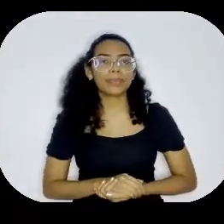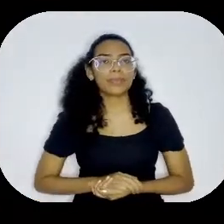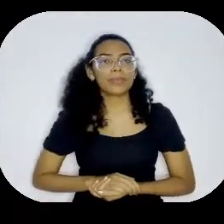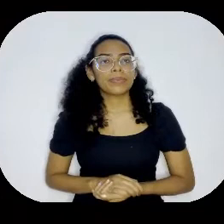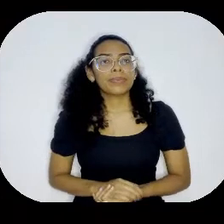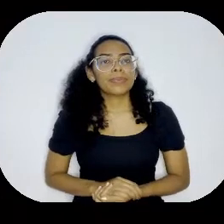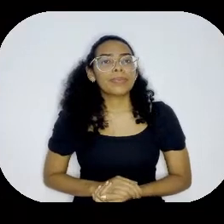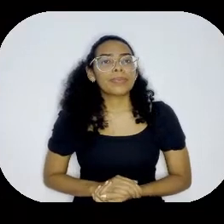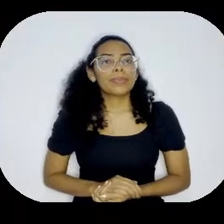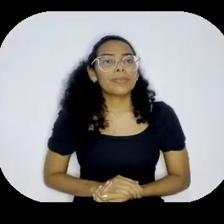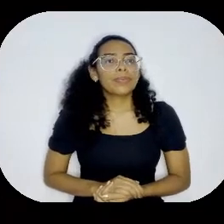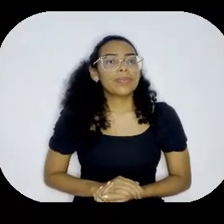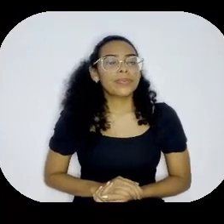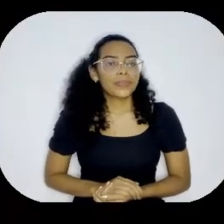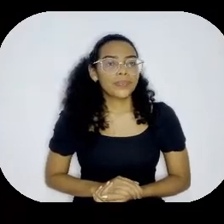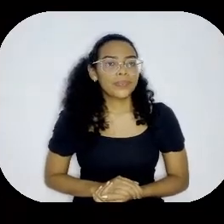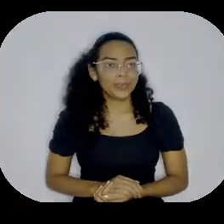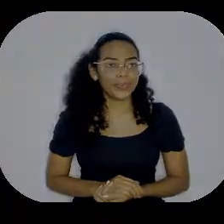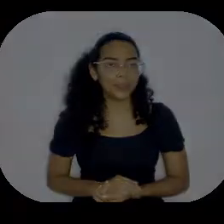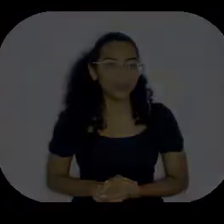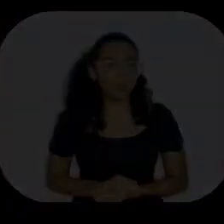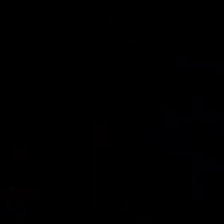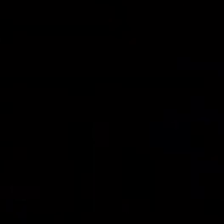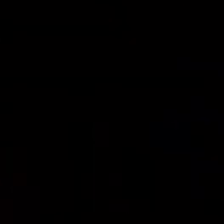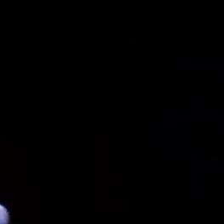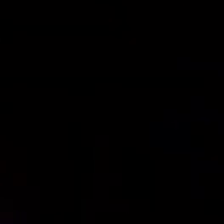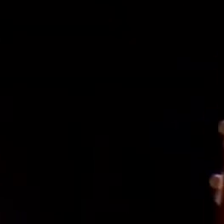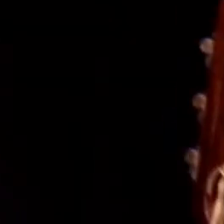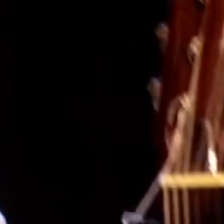chamar o Palmar Anderson aqui para fazer aqui uma participação.